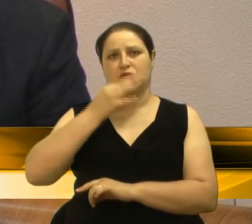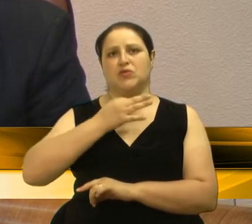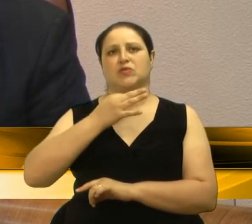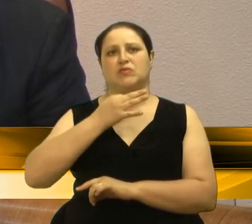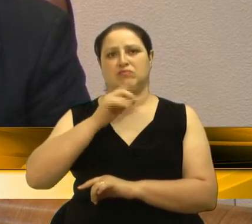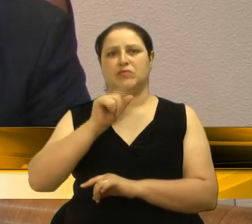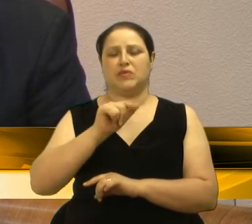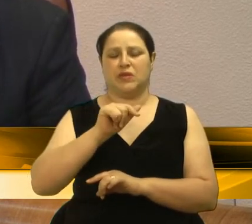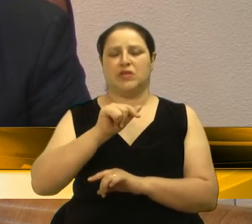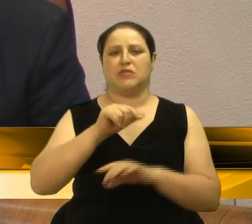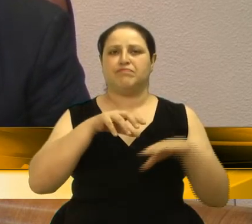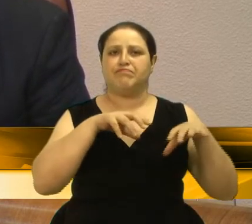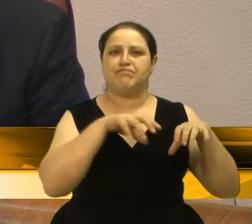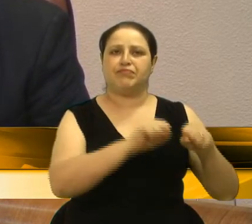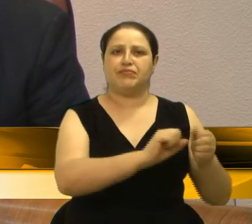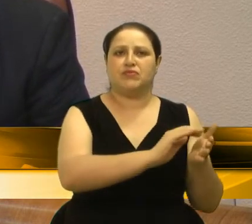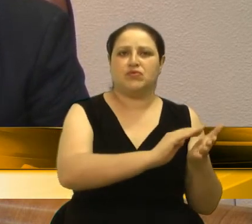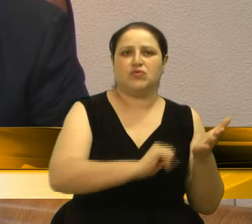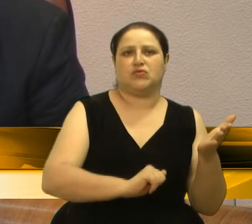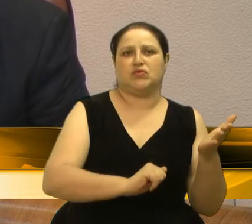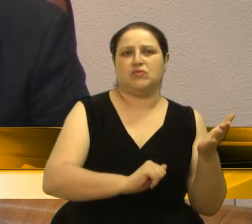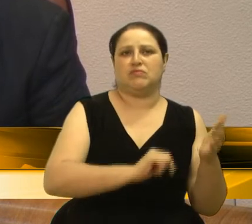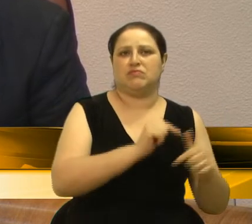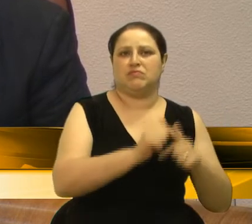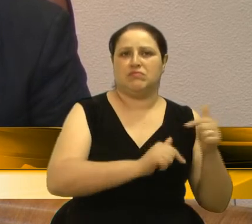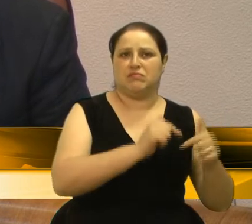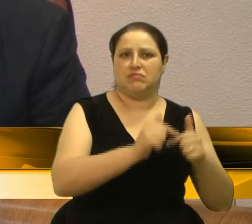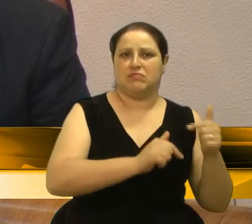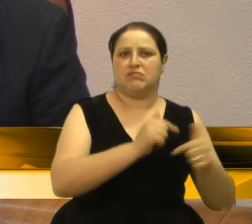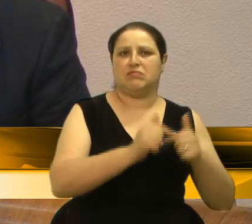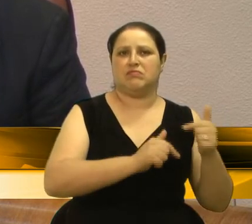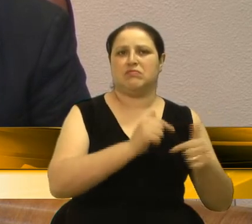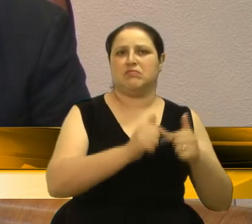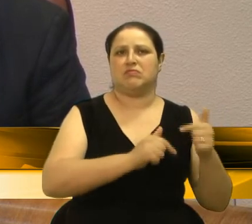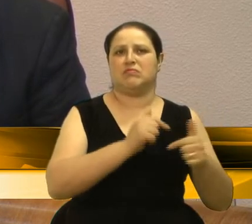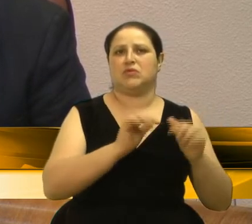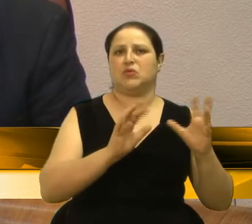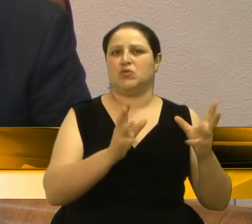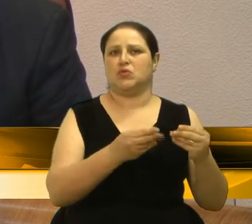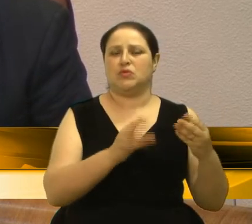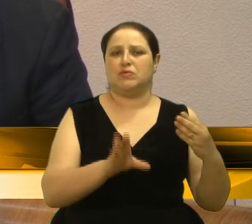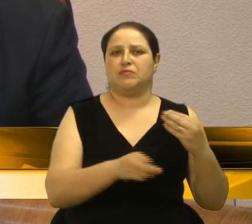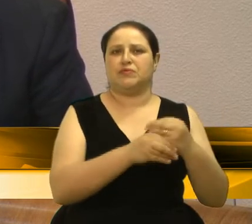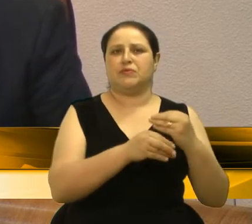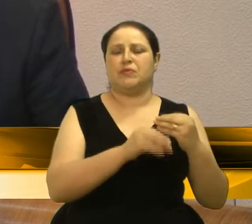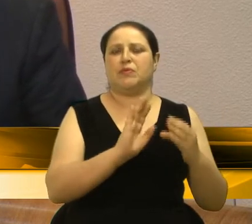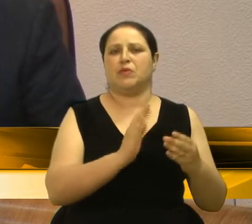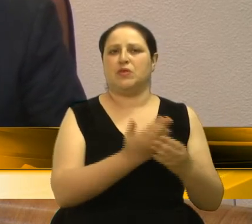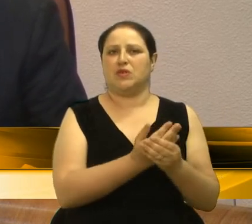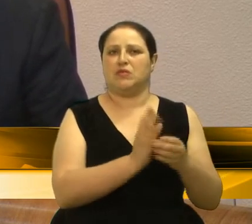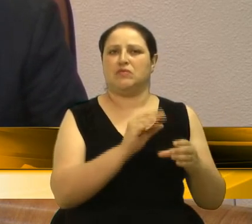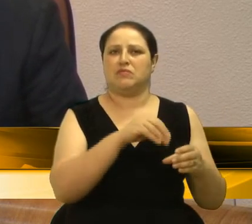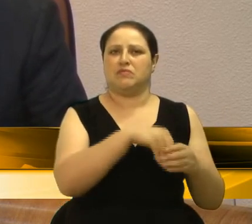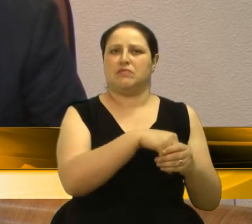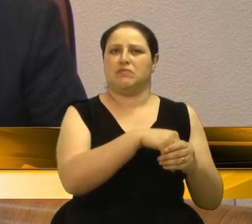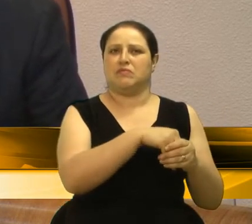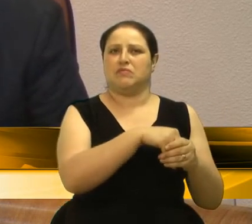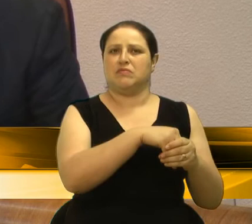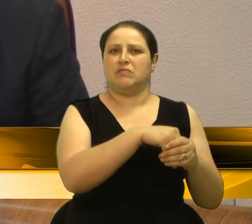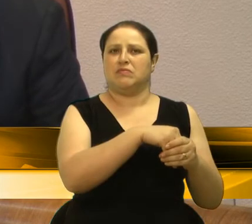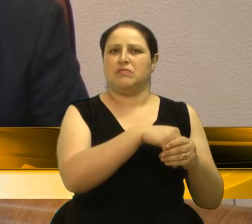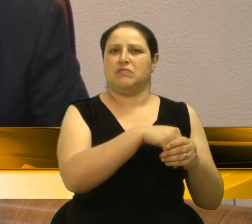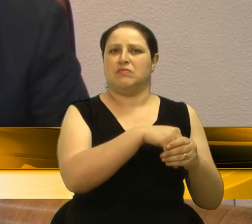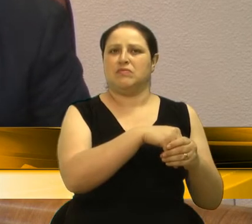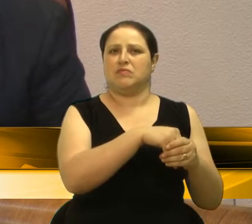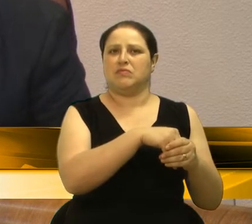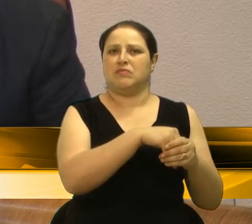do seu mandato. Tudo conforme consta da cópia integral do processo contido, documento externo 365/2019, anexado nos